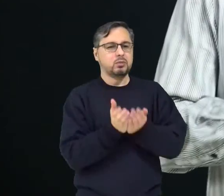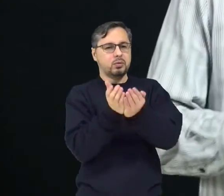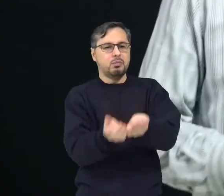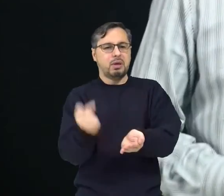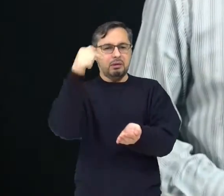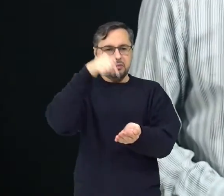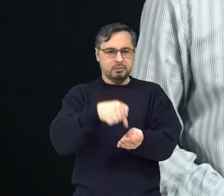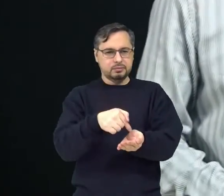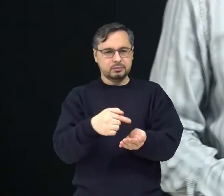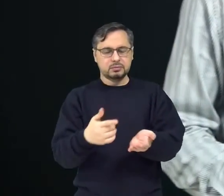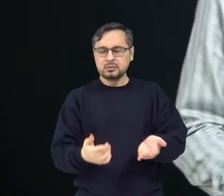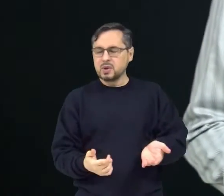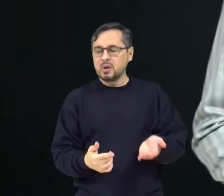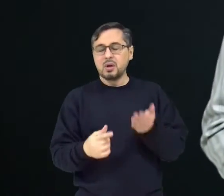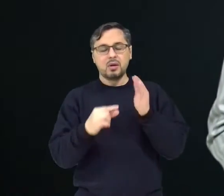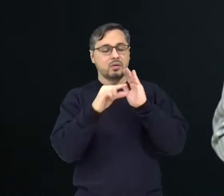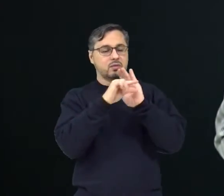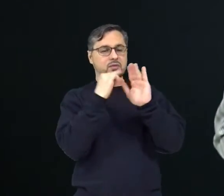Esse versículo 37